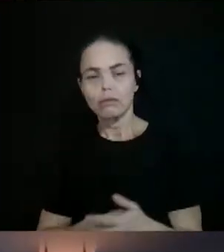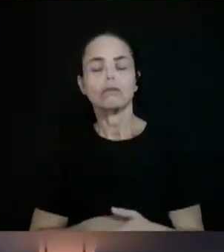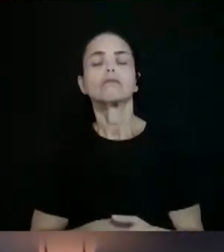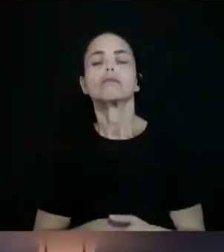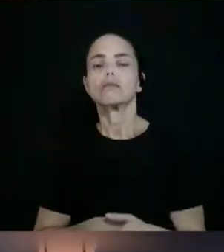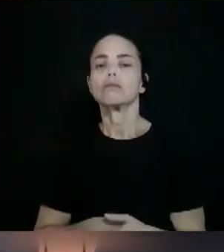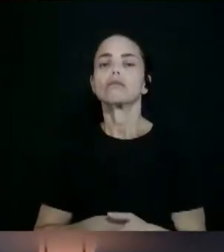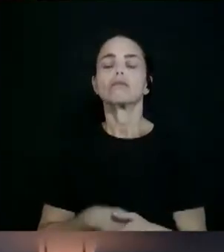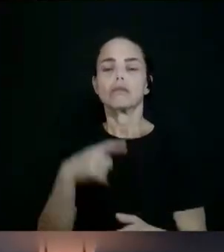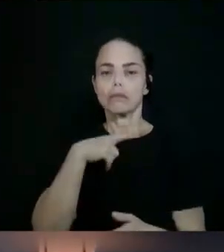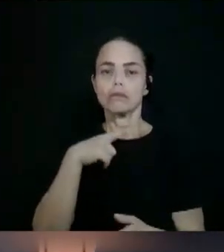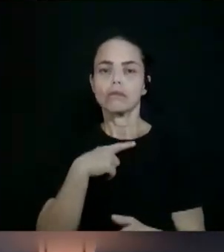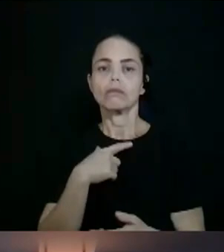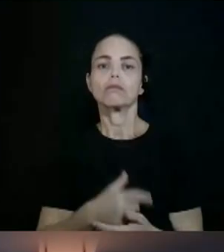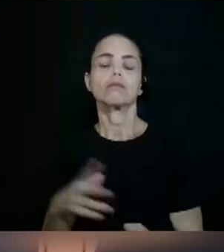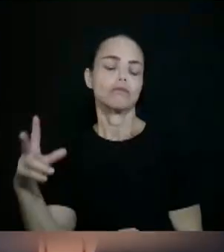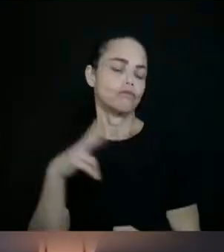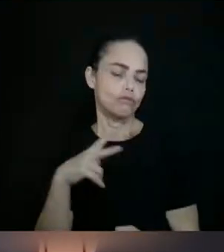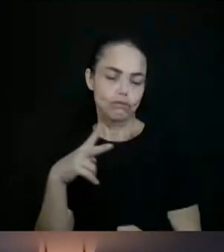suas particularidades,